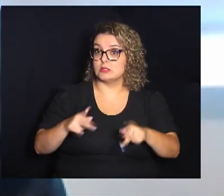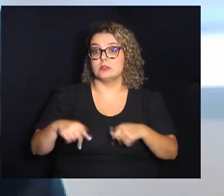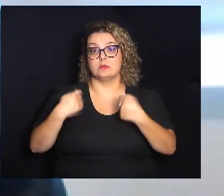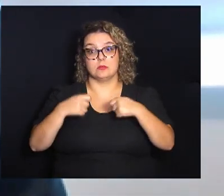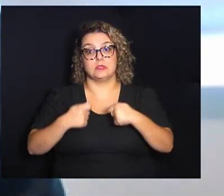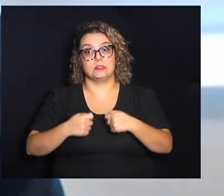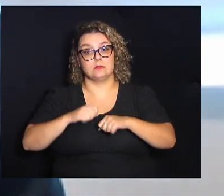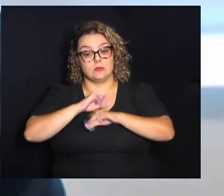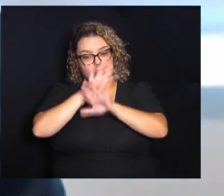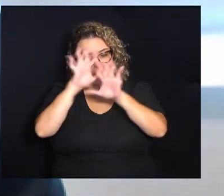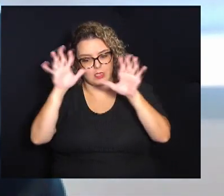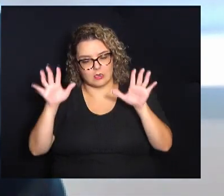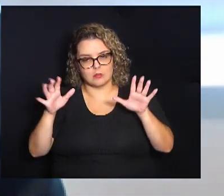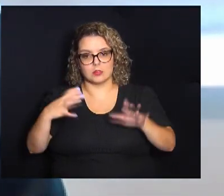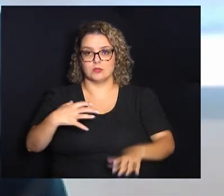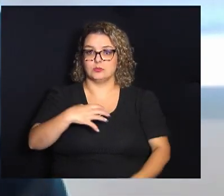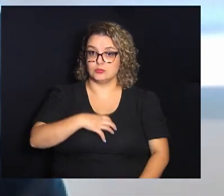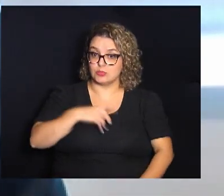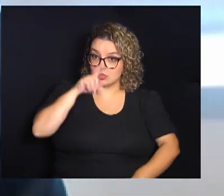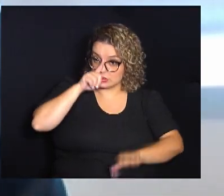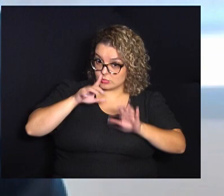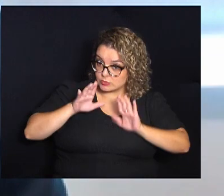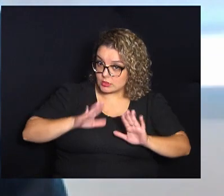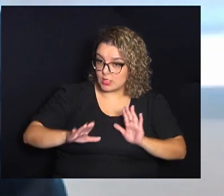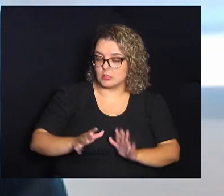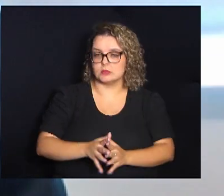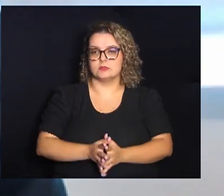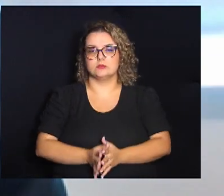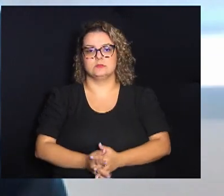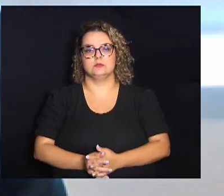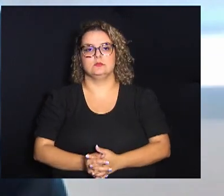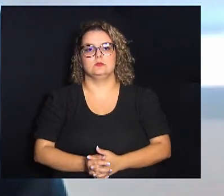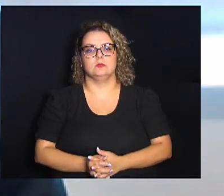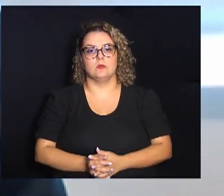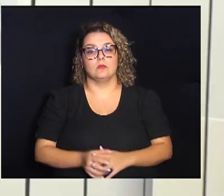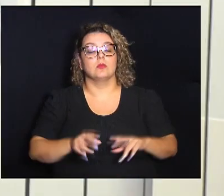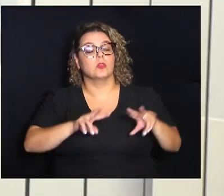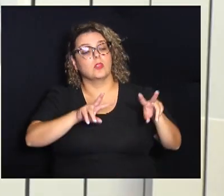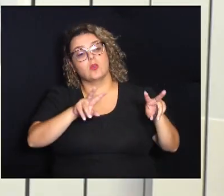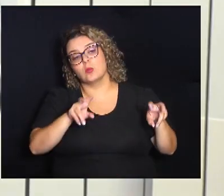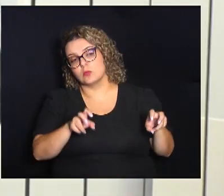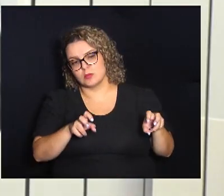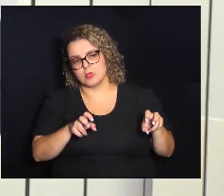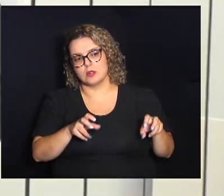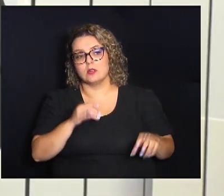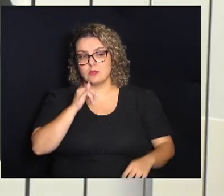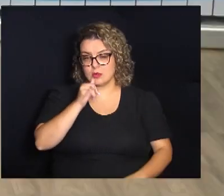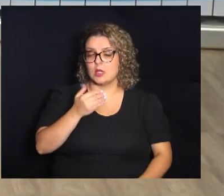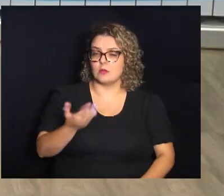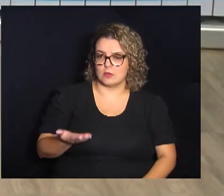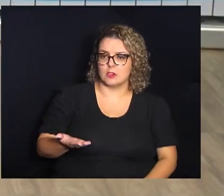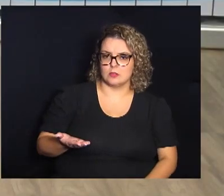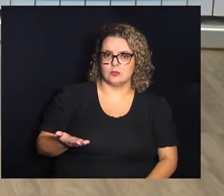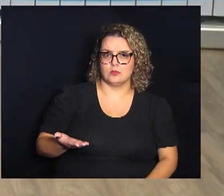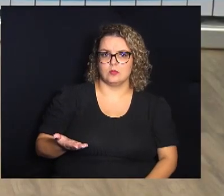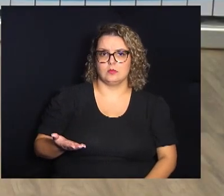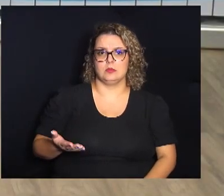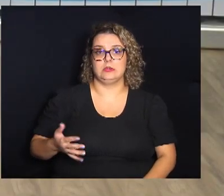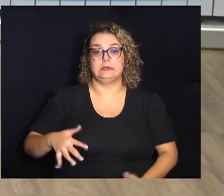precisa ser feita de forma cautelosa. Sobre este assunto, então, que você citou, essa questão dessa